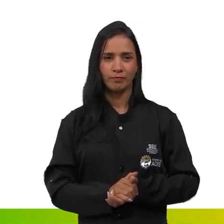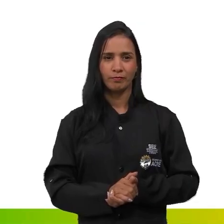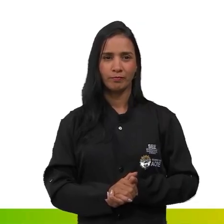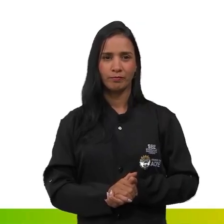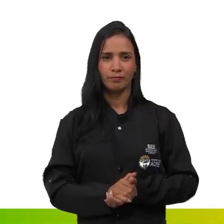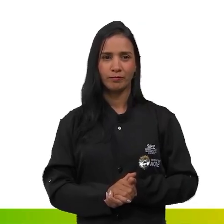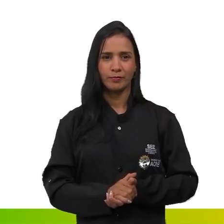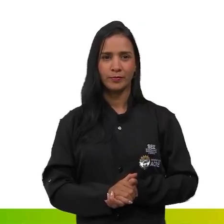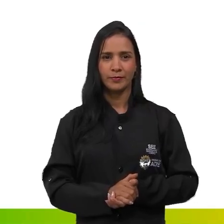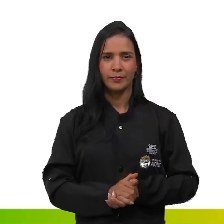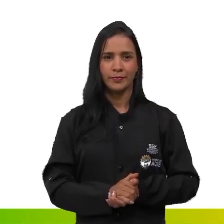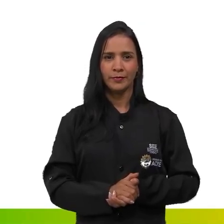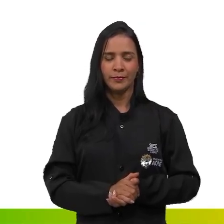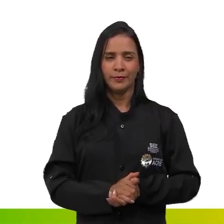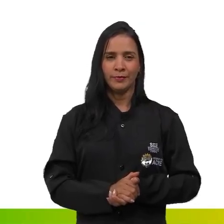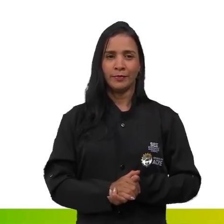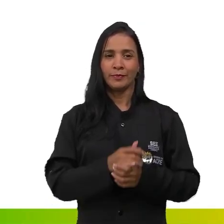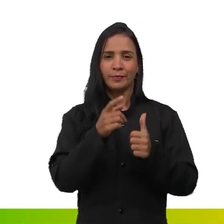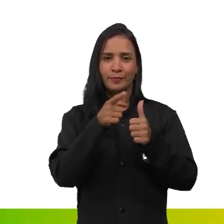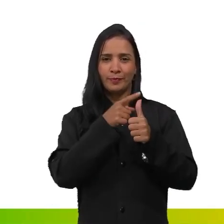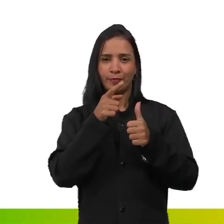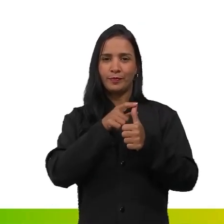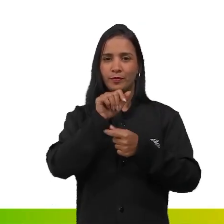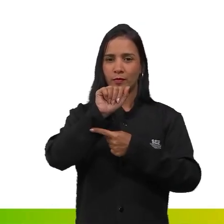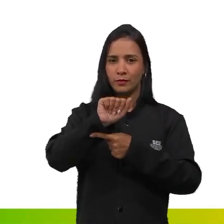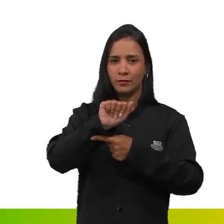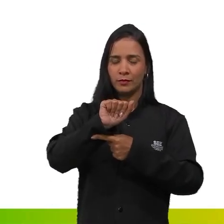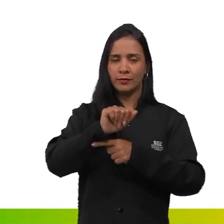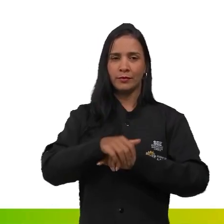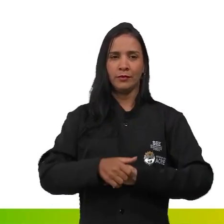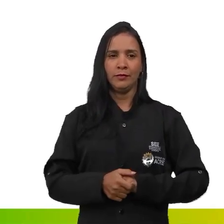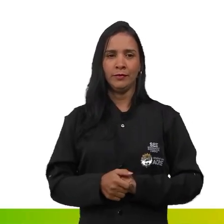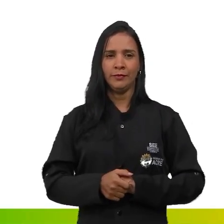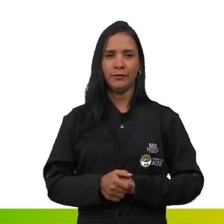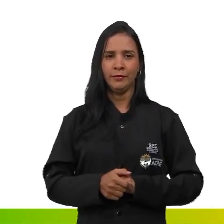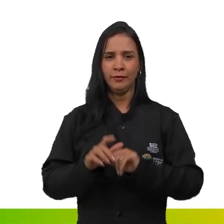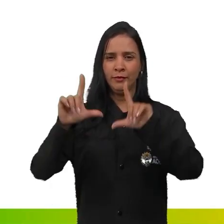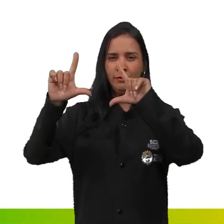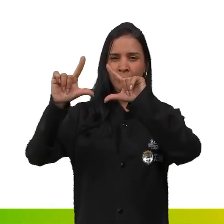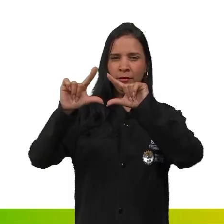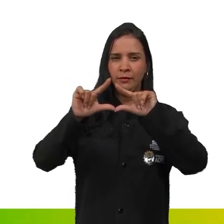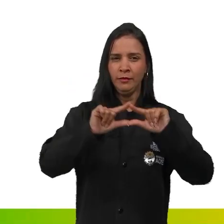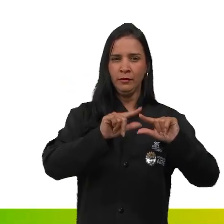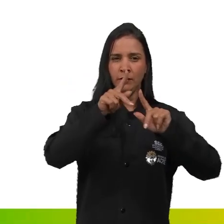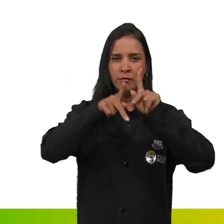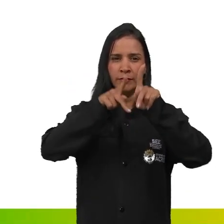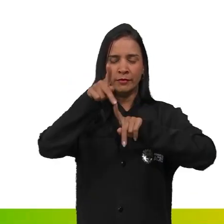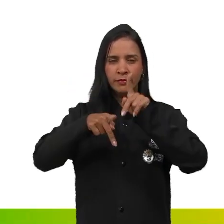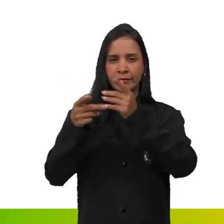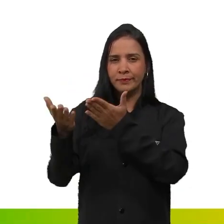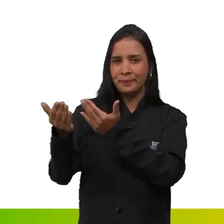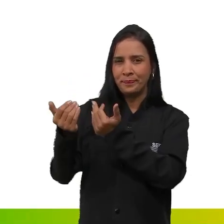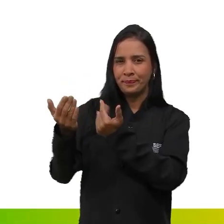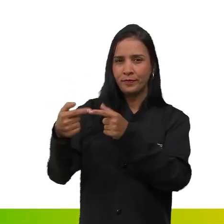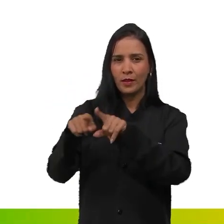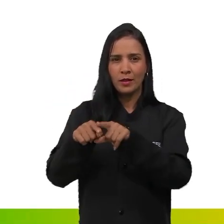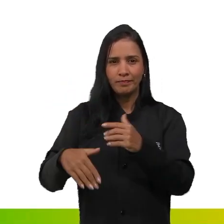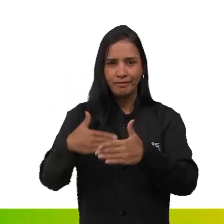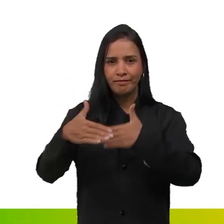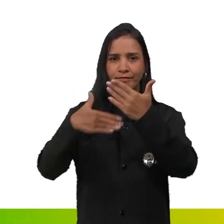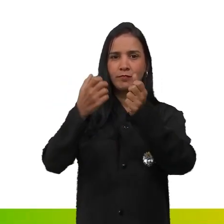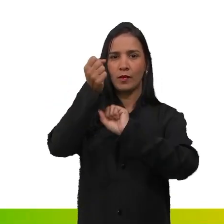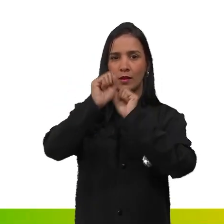continente africano? Opção A: redução da população jovem e crescimento industrial acelerado.